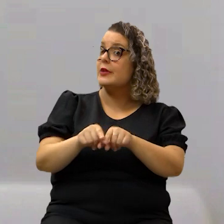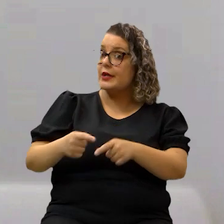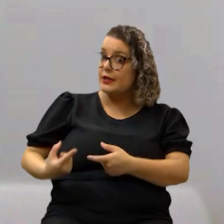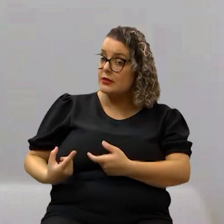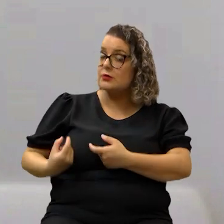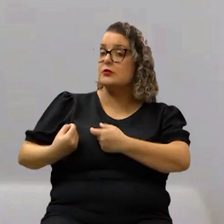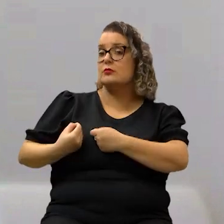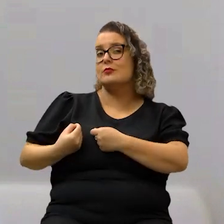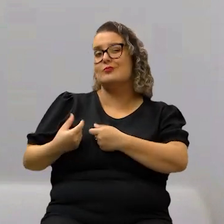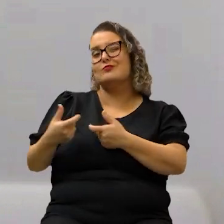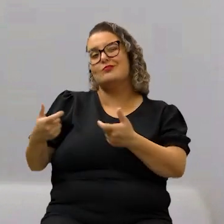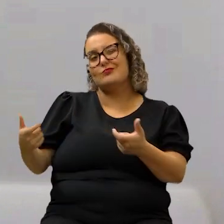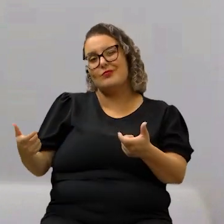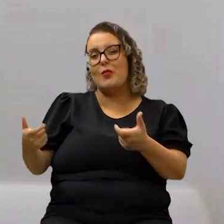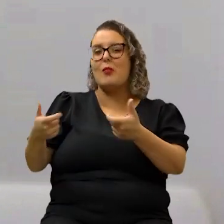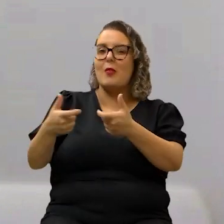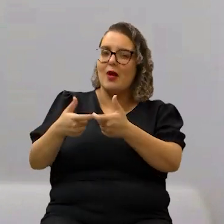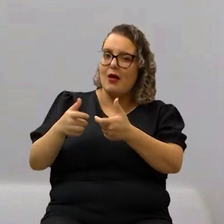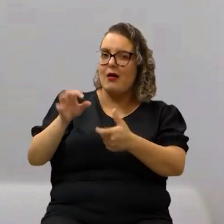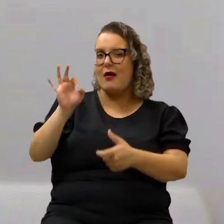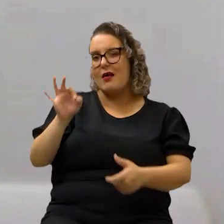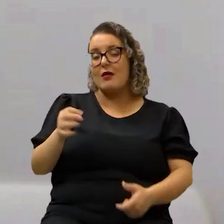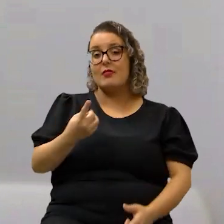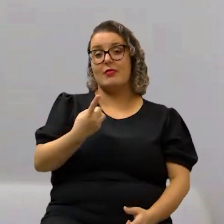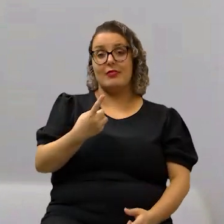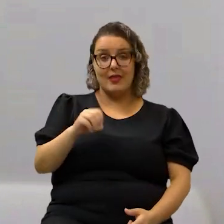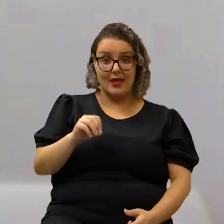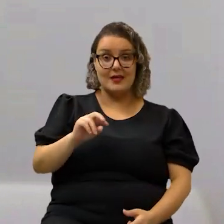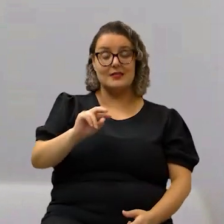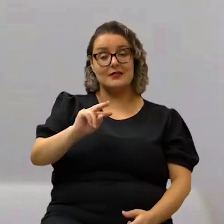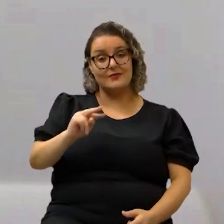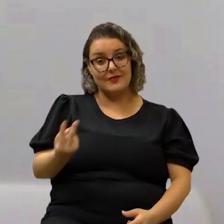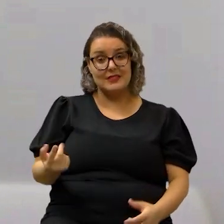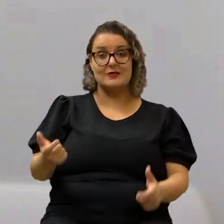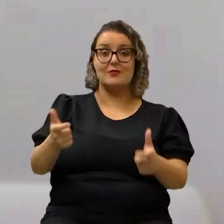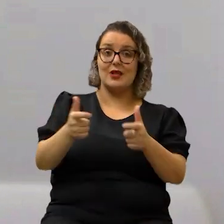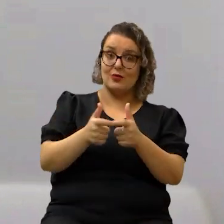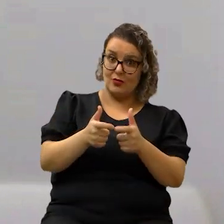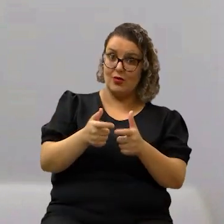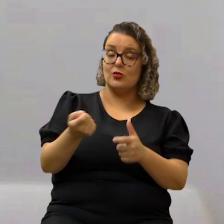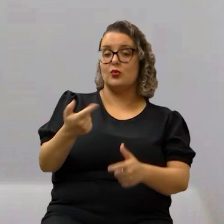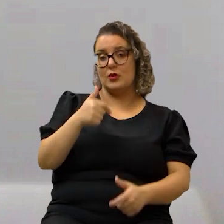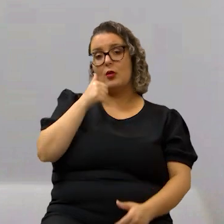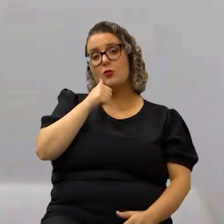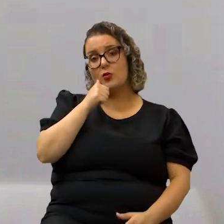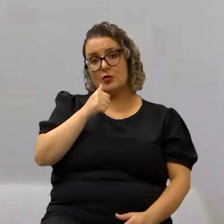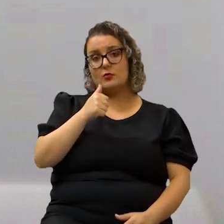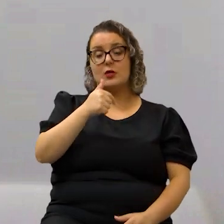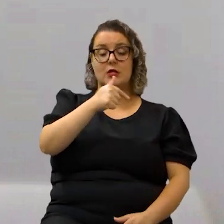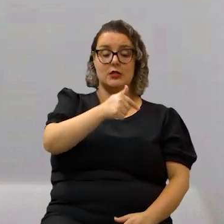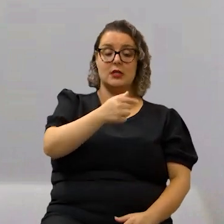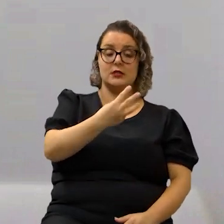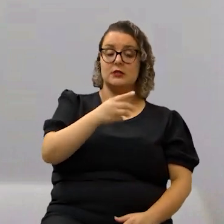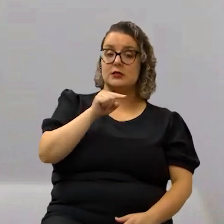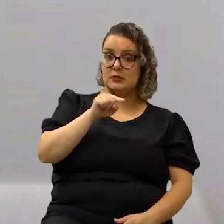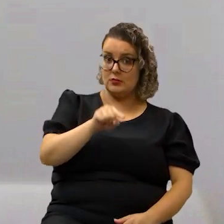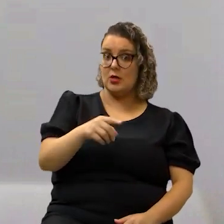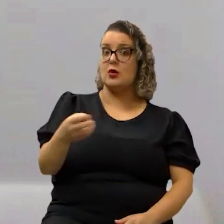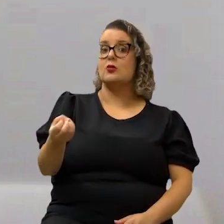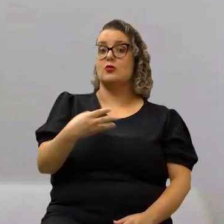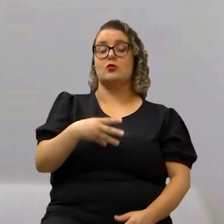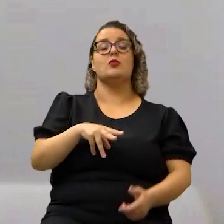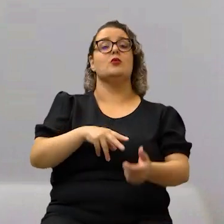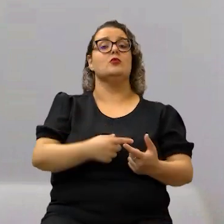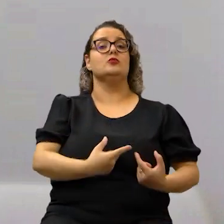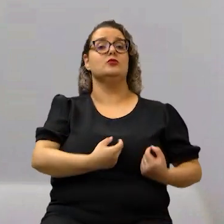ter câncer de mama, mas numa porcentagem 10 vezes menor. Então, desses 73